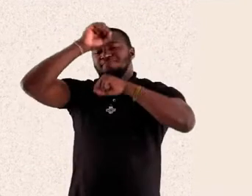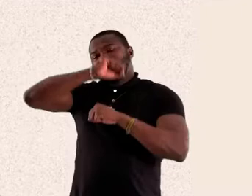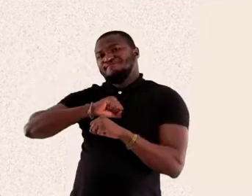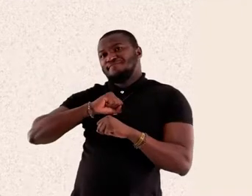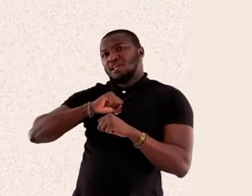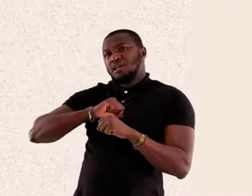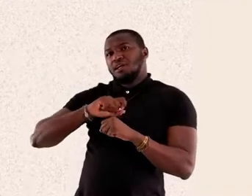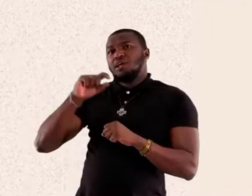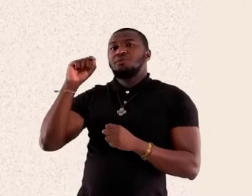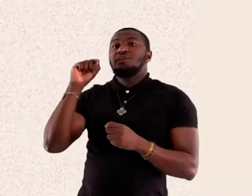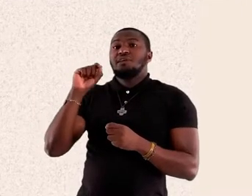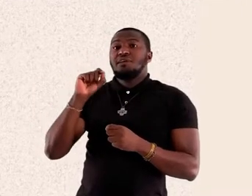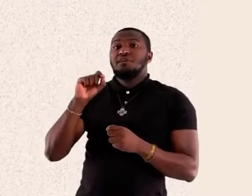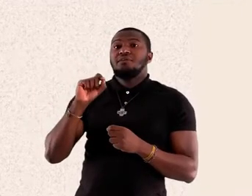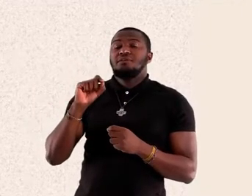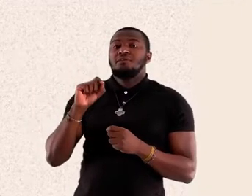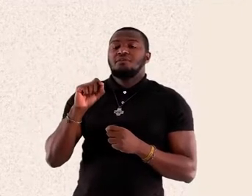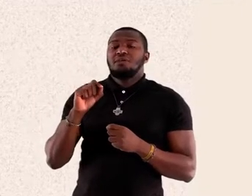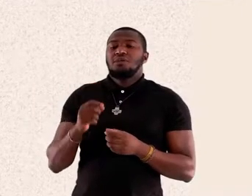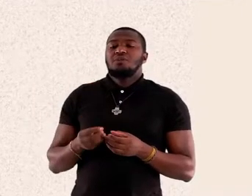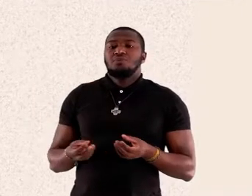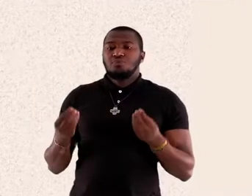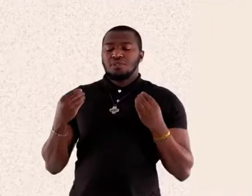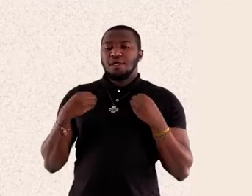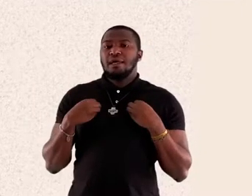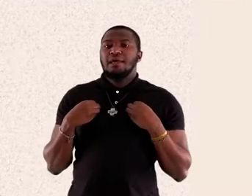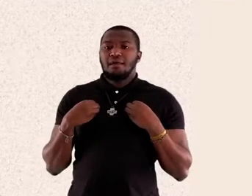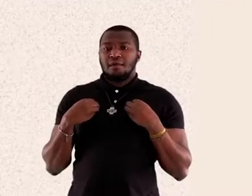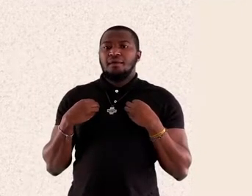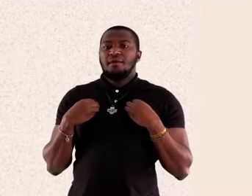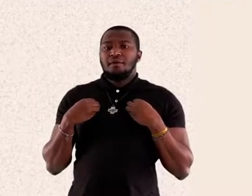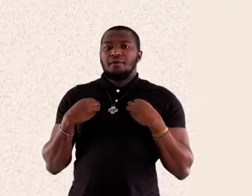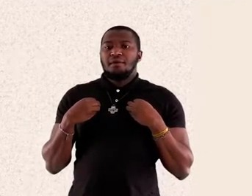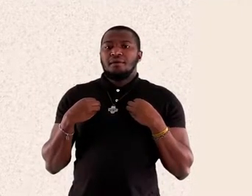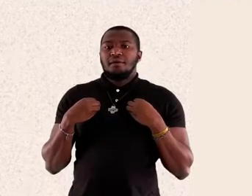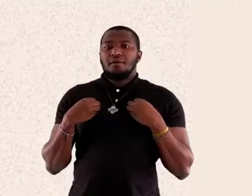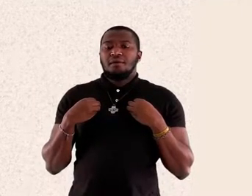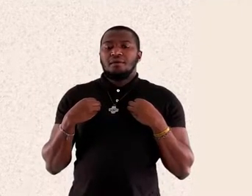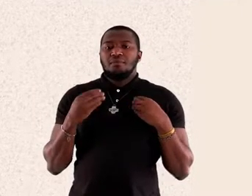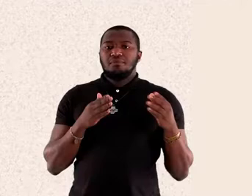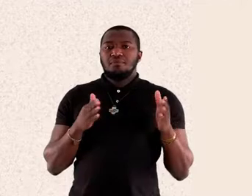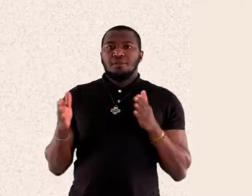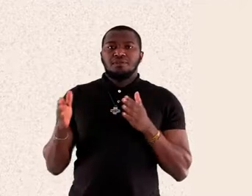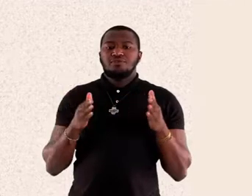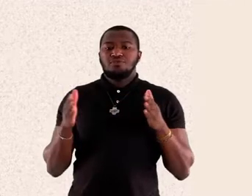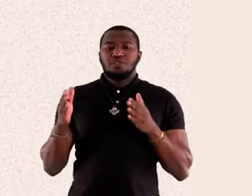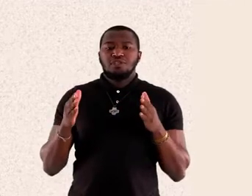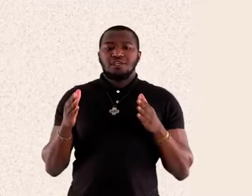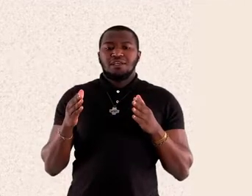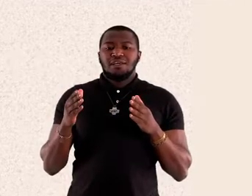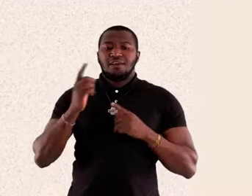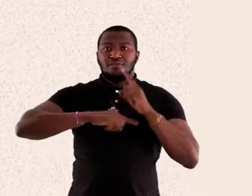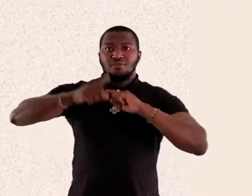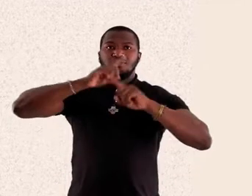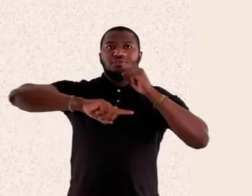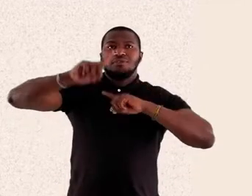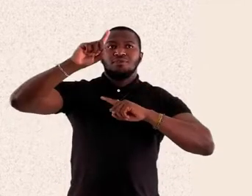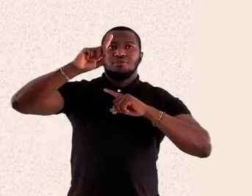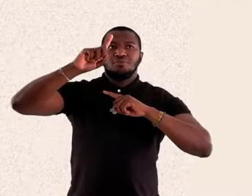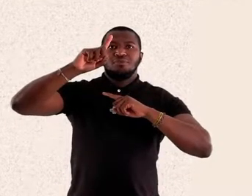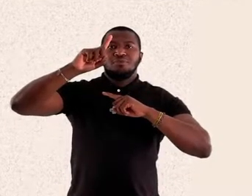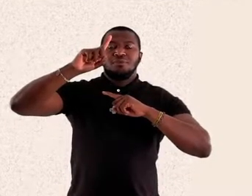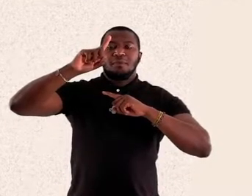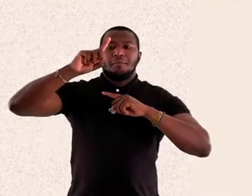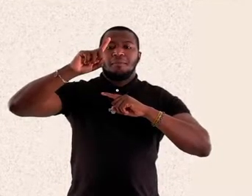faz com que nós tenhamos o maior período de maturidade do mundo